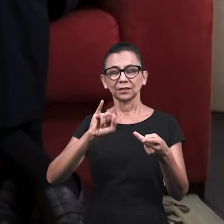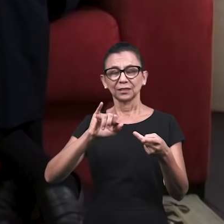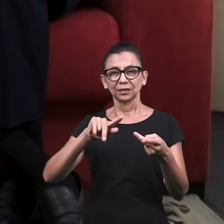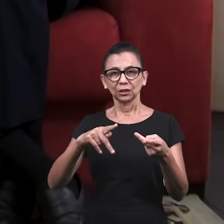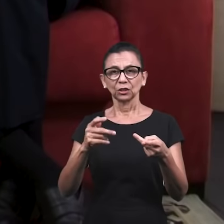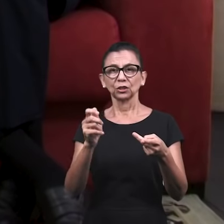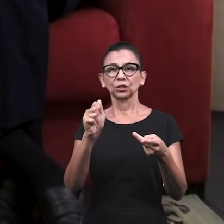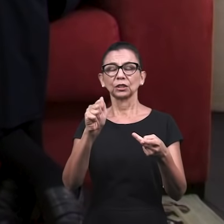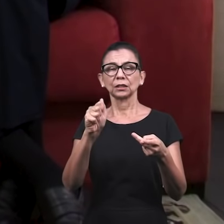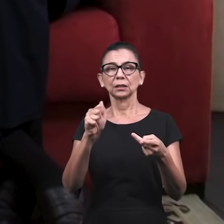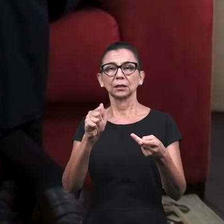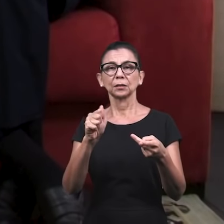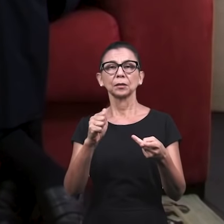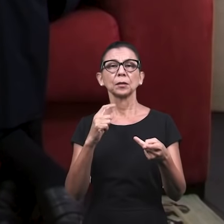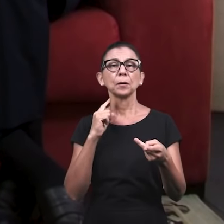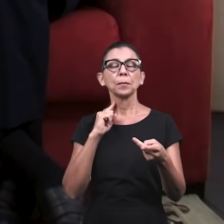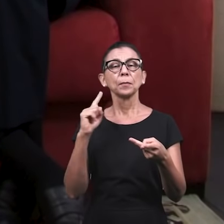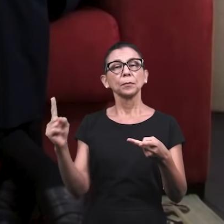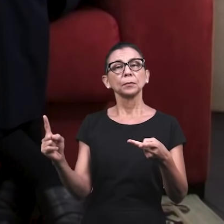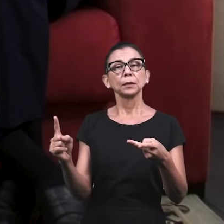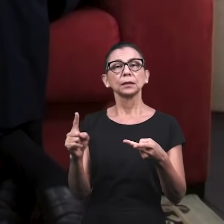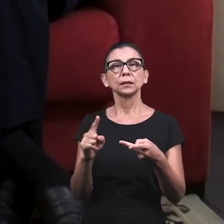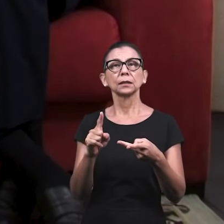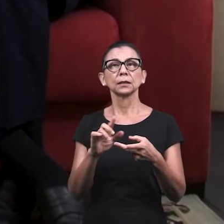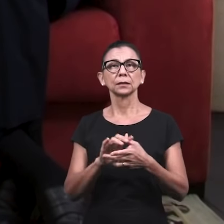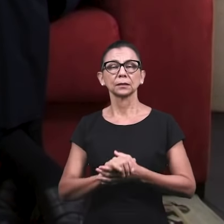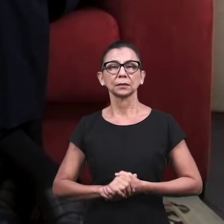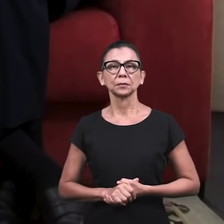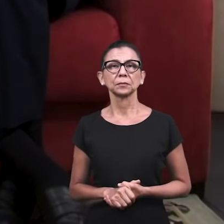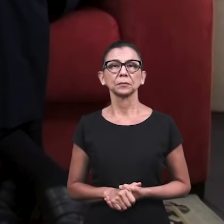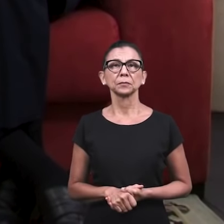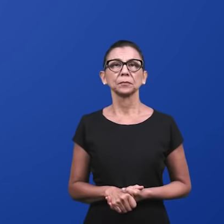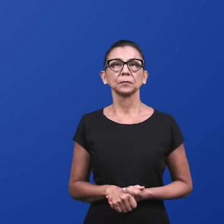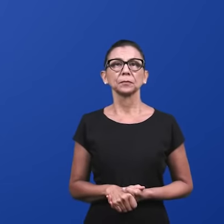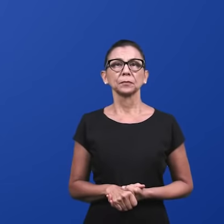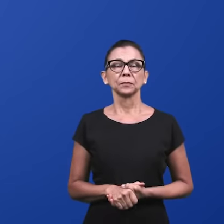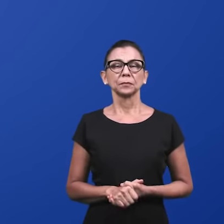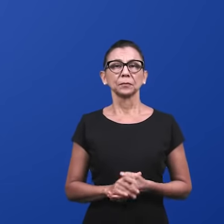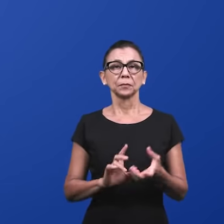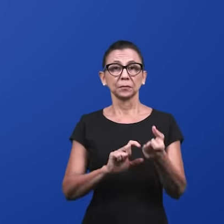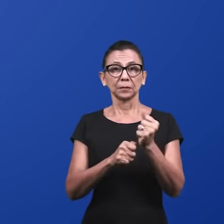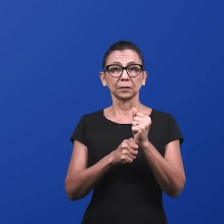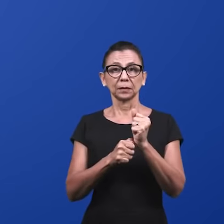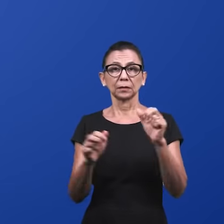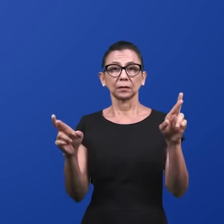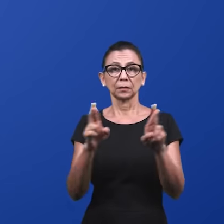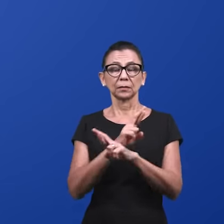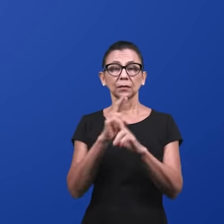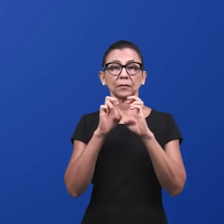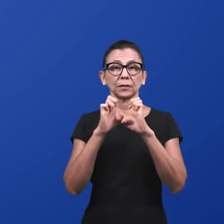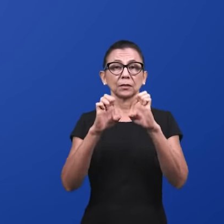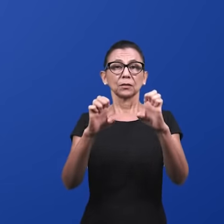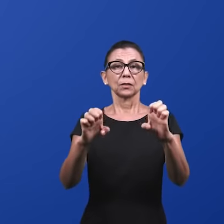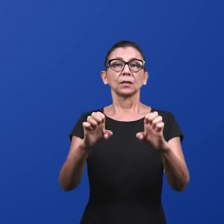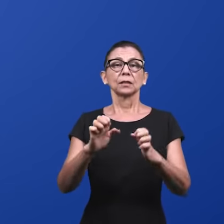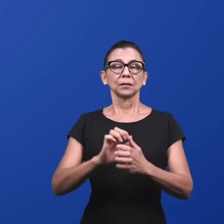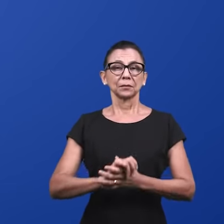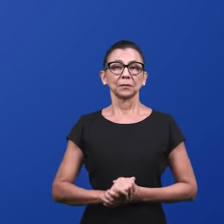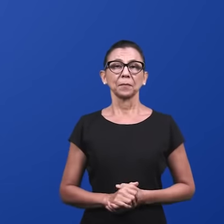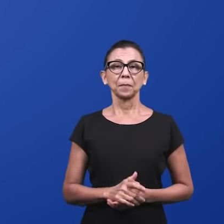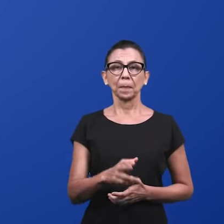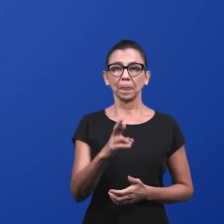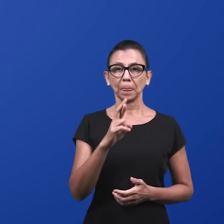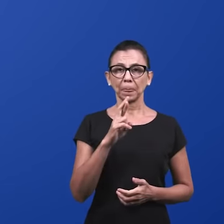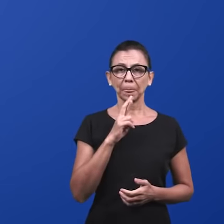também e ao retornarmos temos aqui uma observação, um comentário. O mistério com relação ao Evangelho é aquilo que